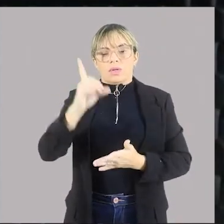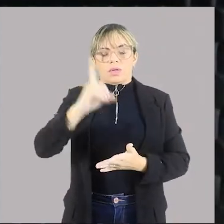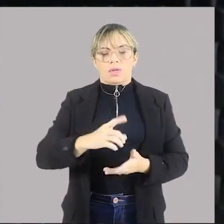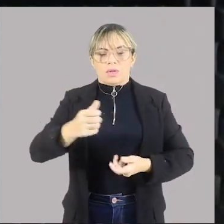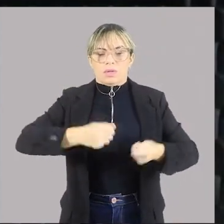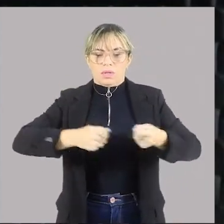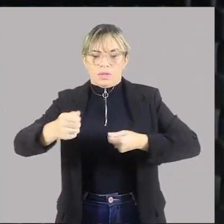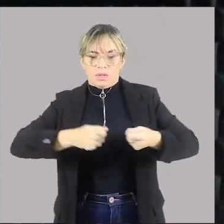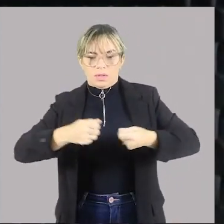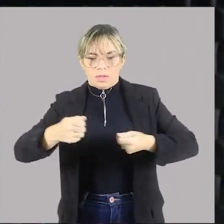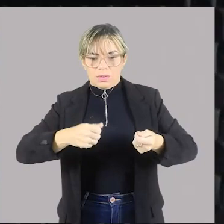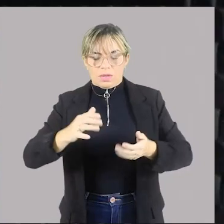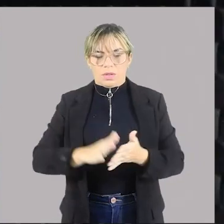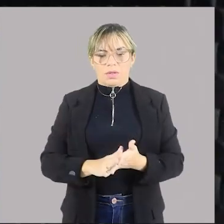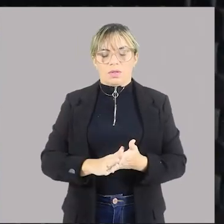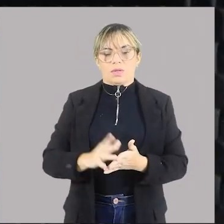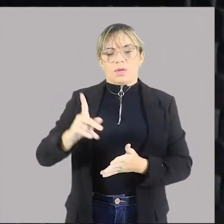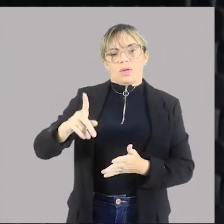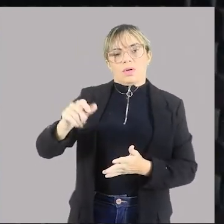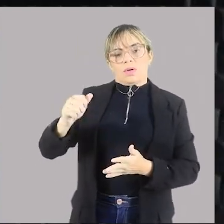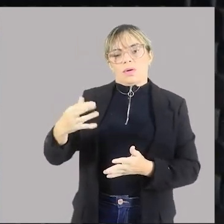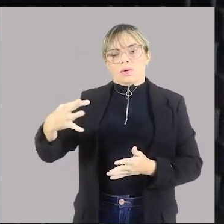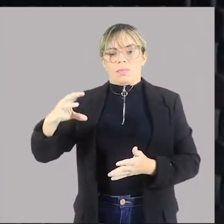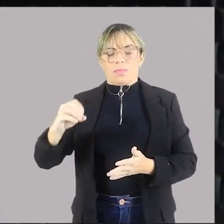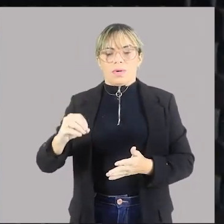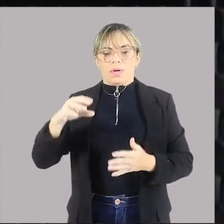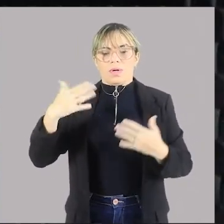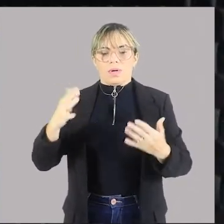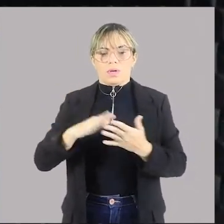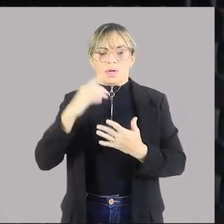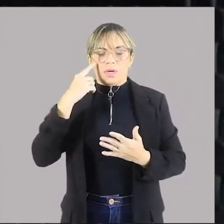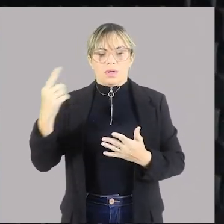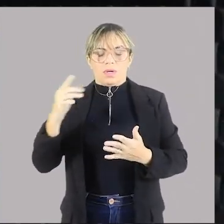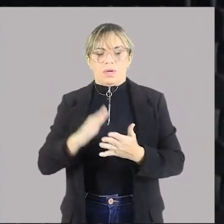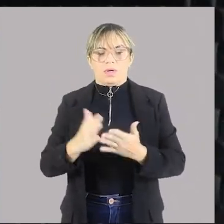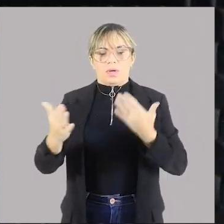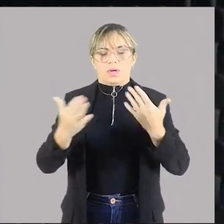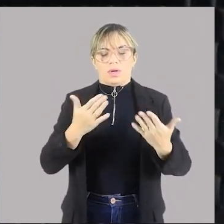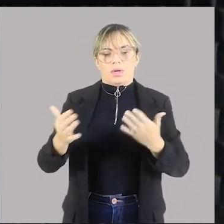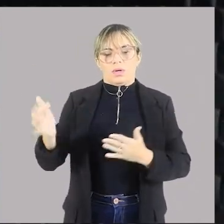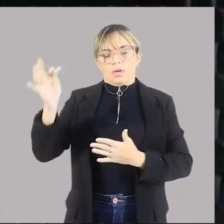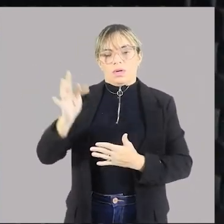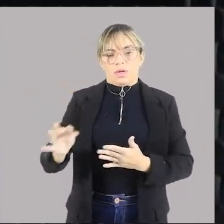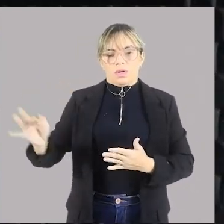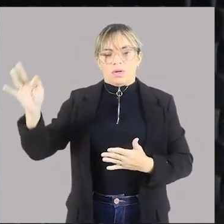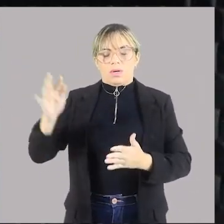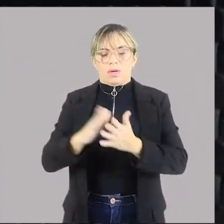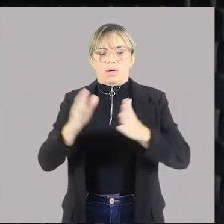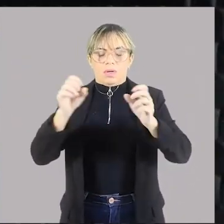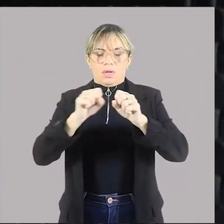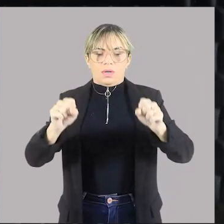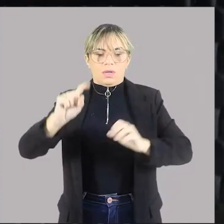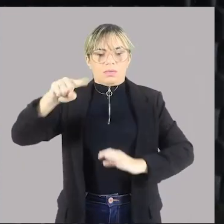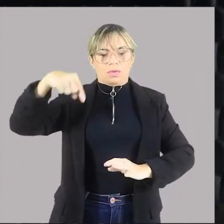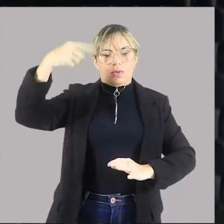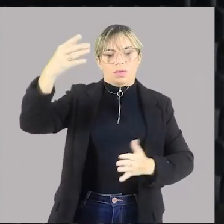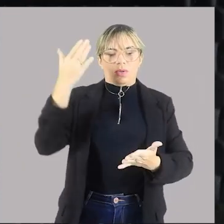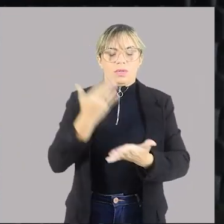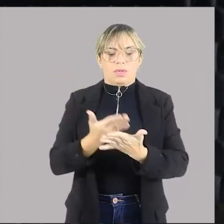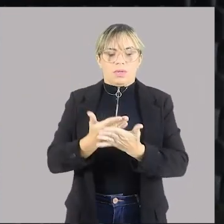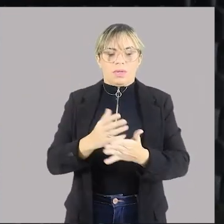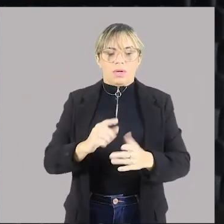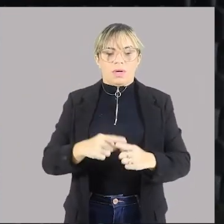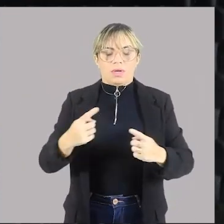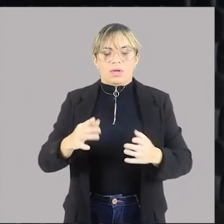administrativo pátrio, ele é considerado não contencioso em comparação ao sistema francês, que estudaremos mais à frente. No entanto, não é isso que a questão nos